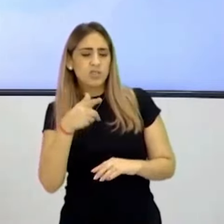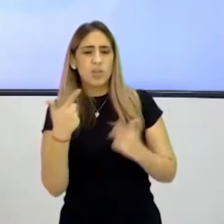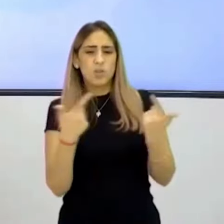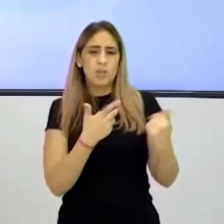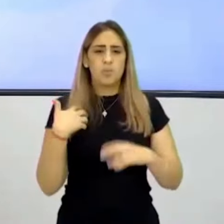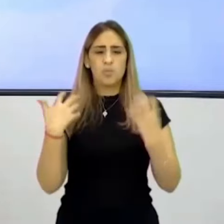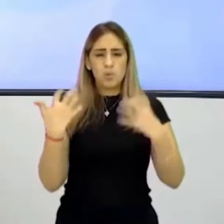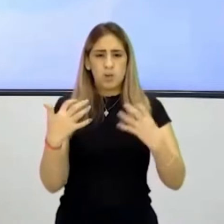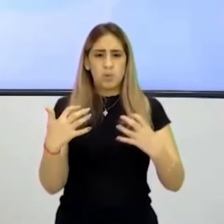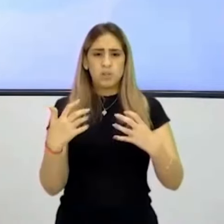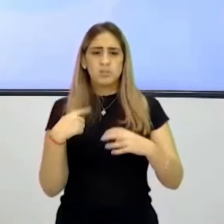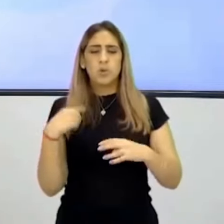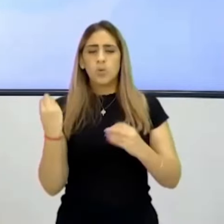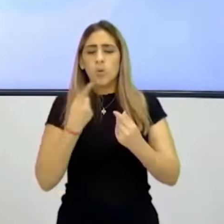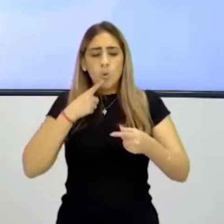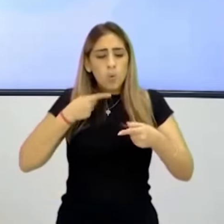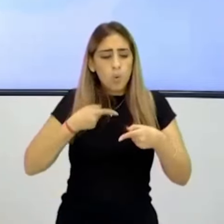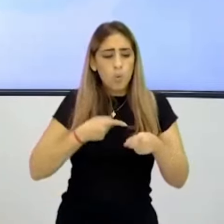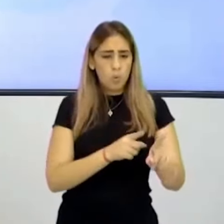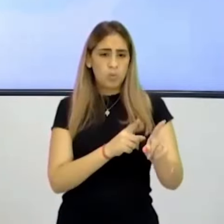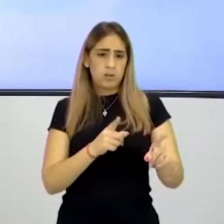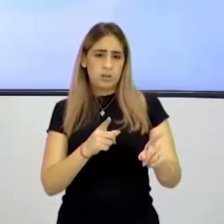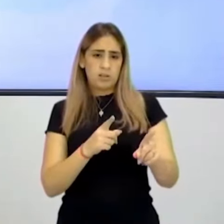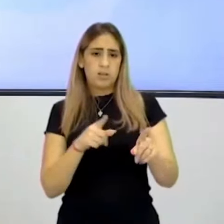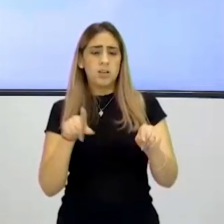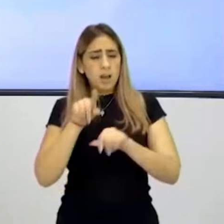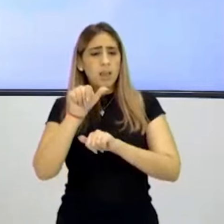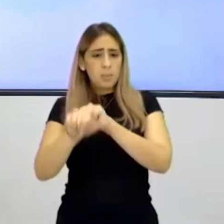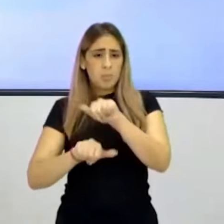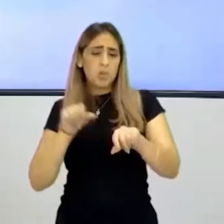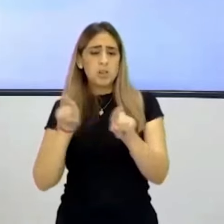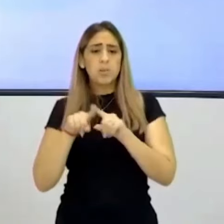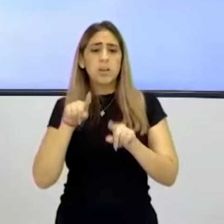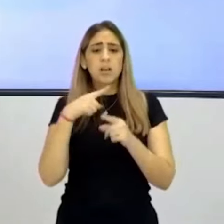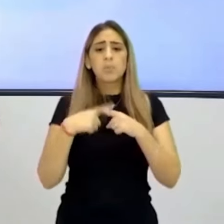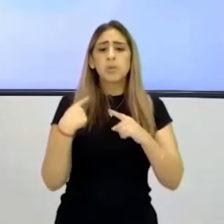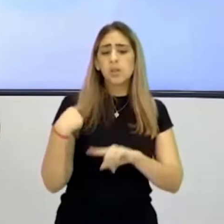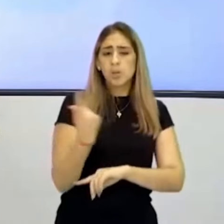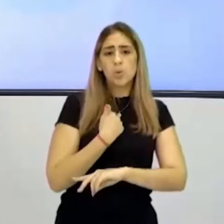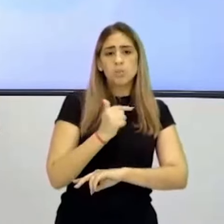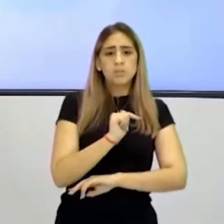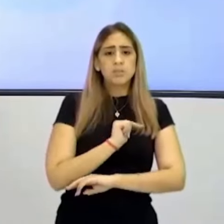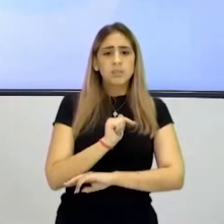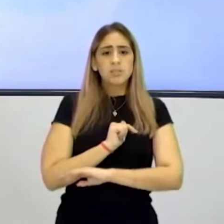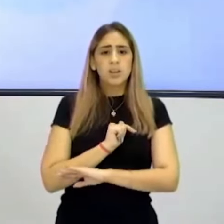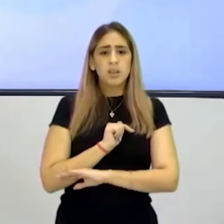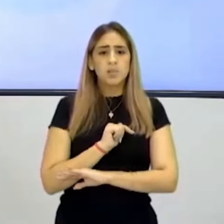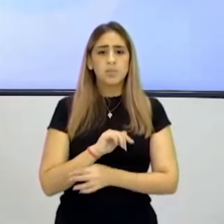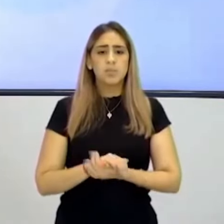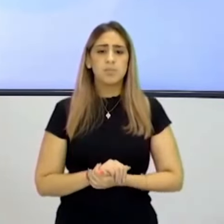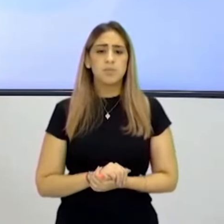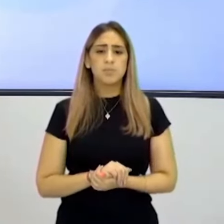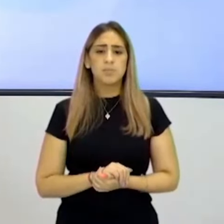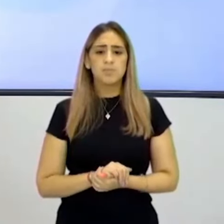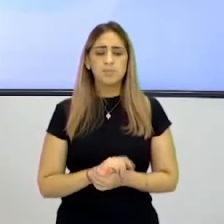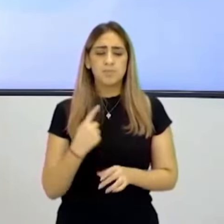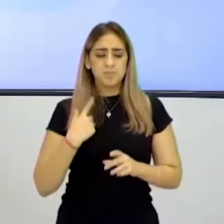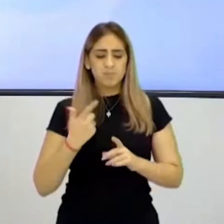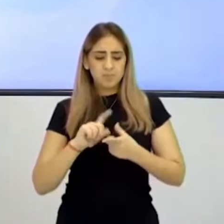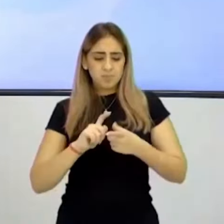a tratativa contra o terrorismo, ela muda também, porque nós temos agora uma